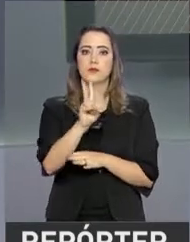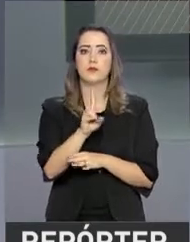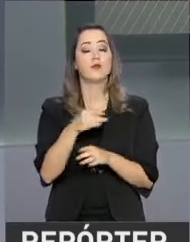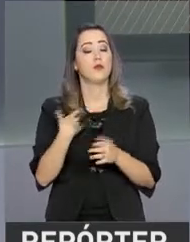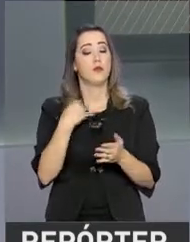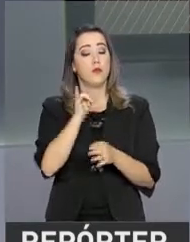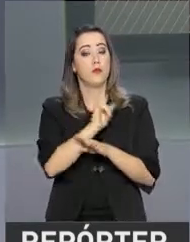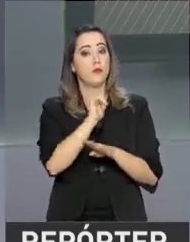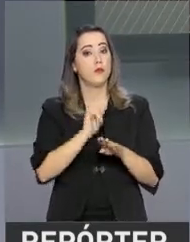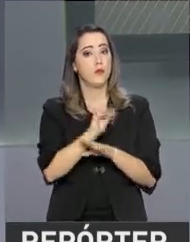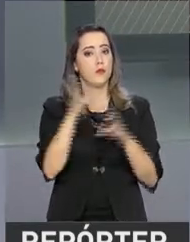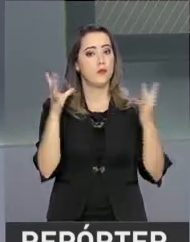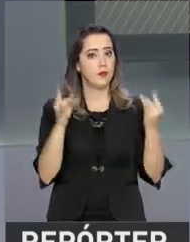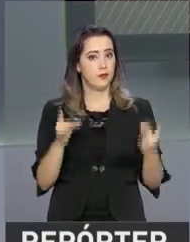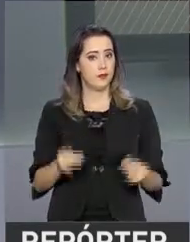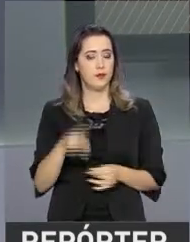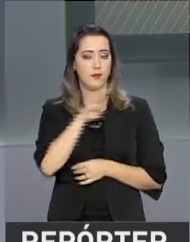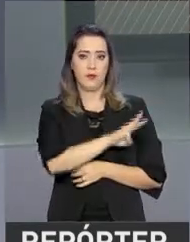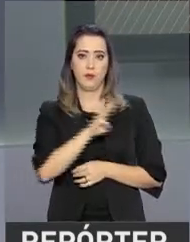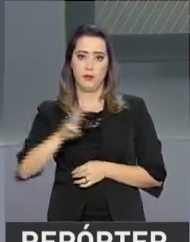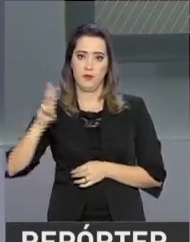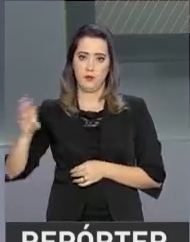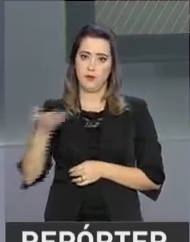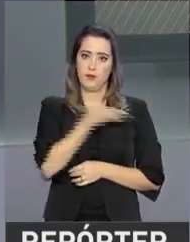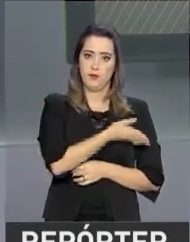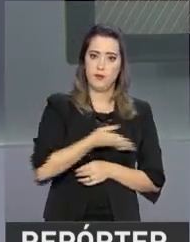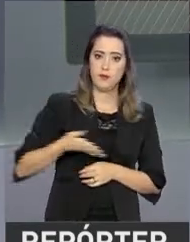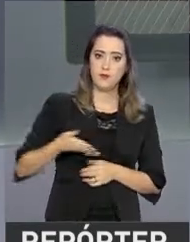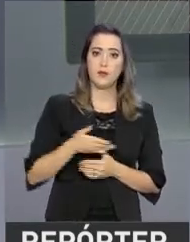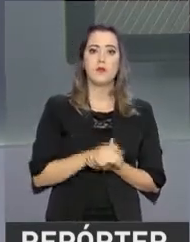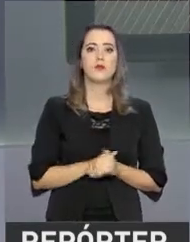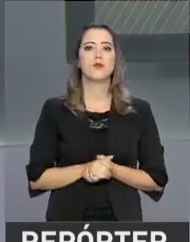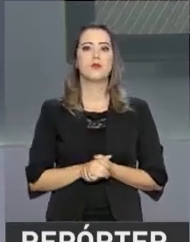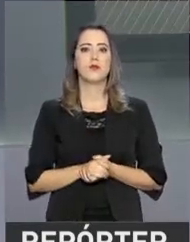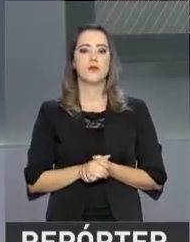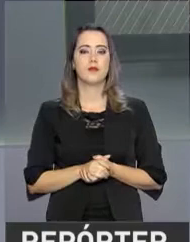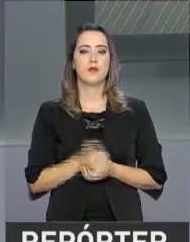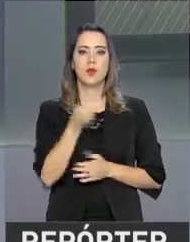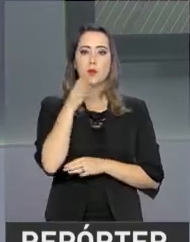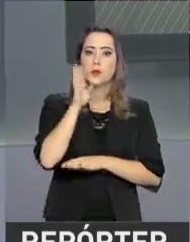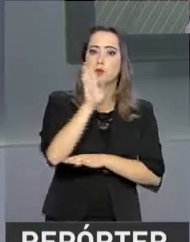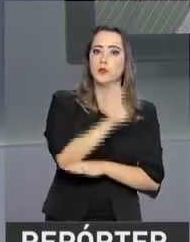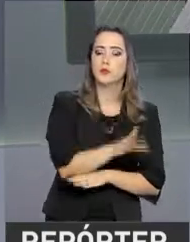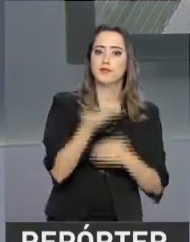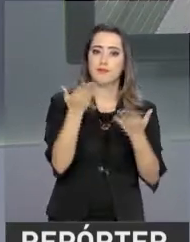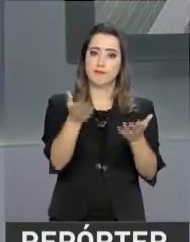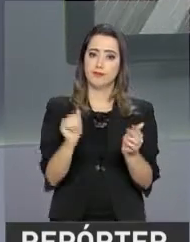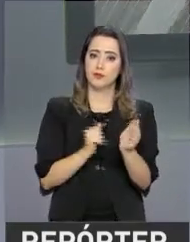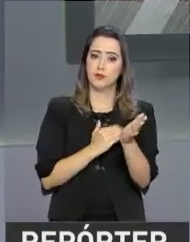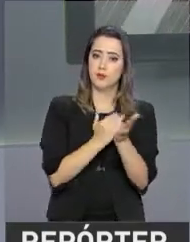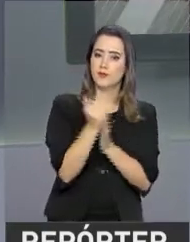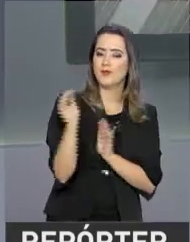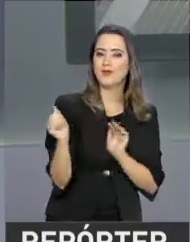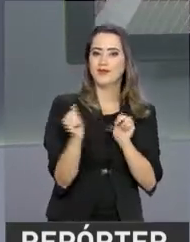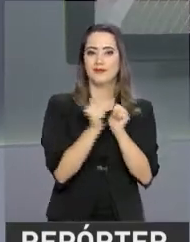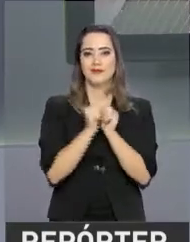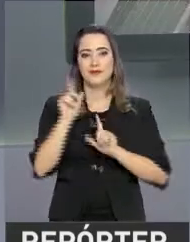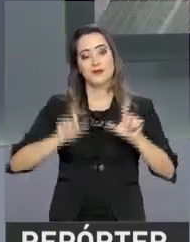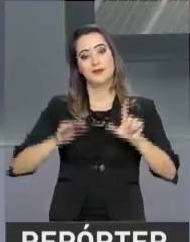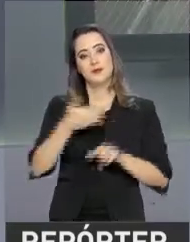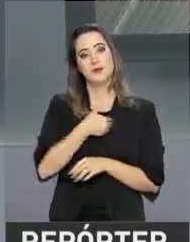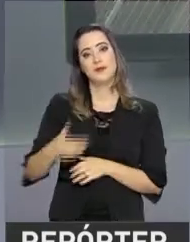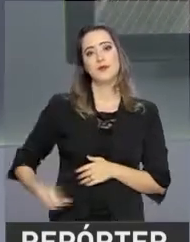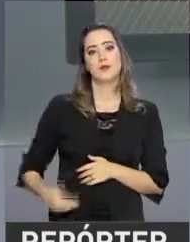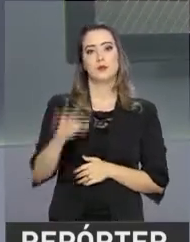reportagens no youtube e toda a nossa programação também está na página da nbr na internet uma boa tarde pra você e continue com a gente